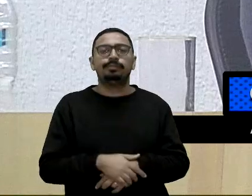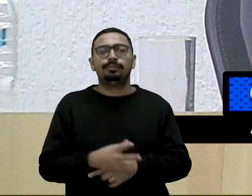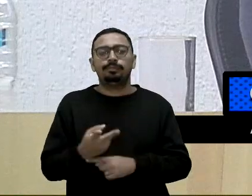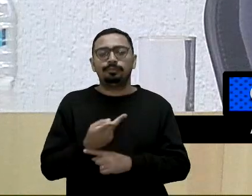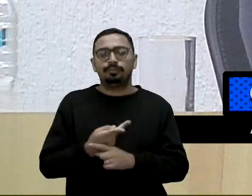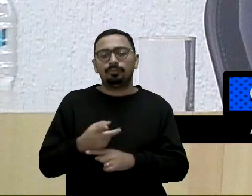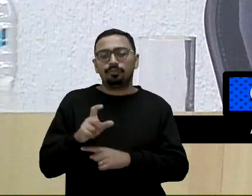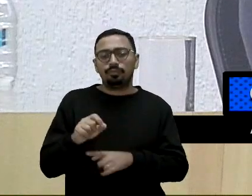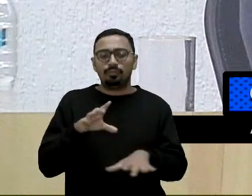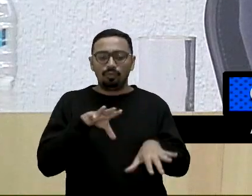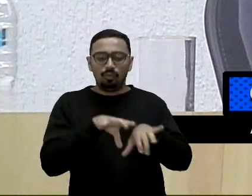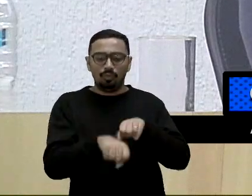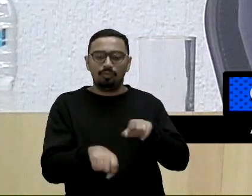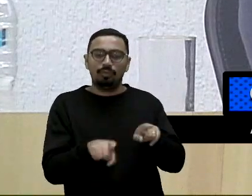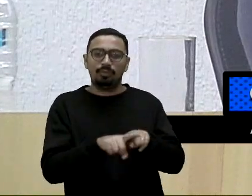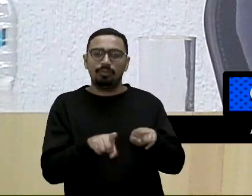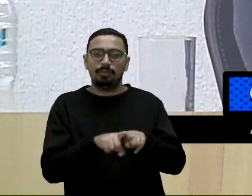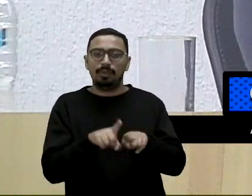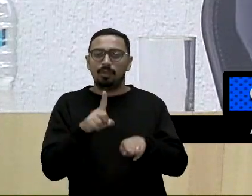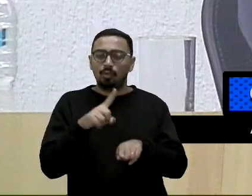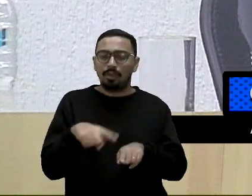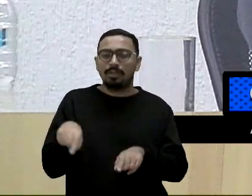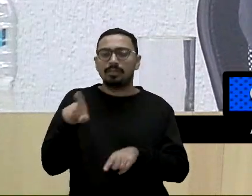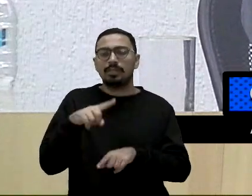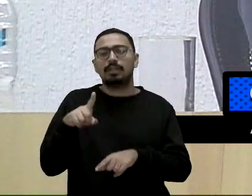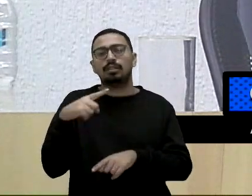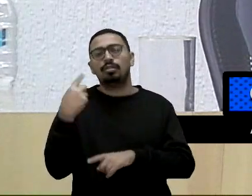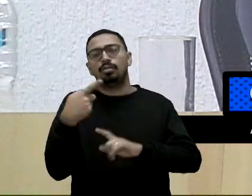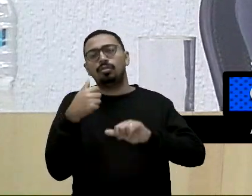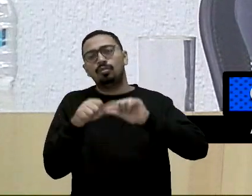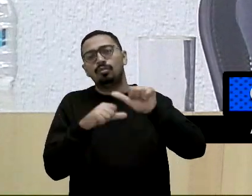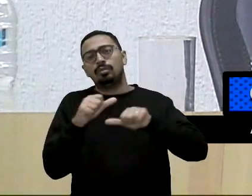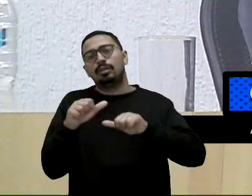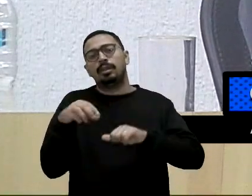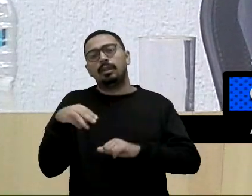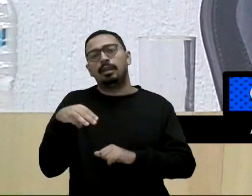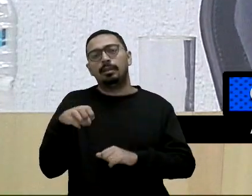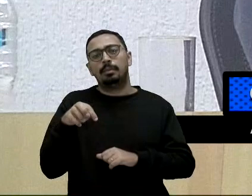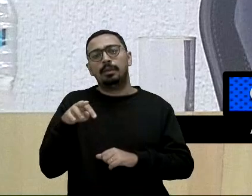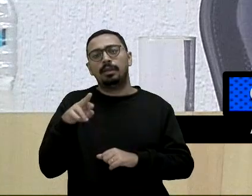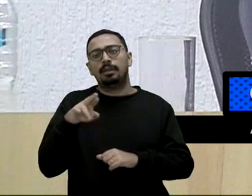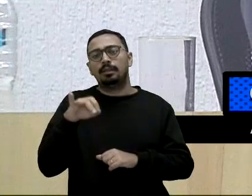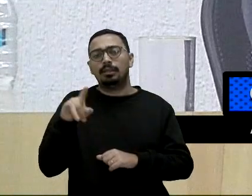uma formação mais atualizada, vamos reformar nossa matriz de formação.